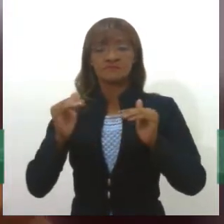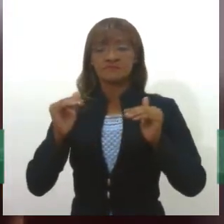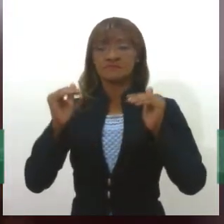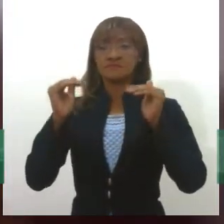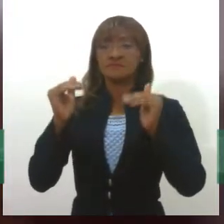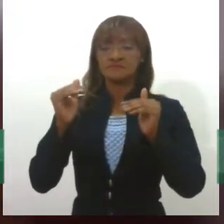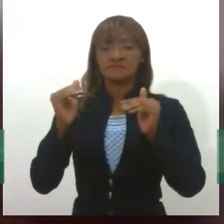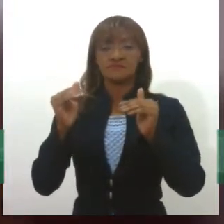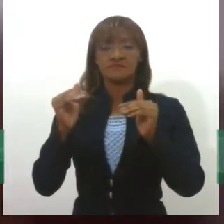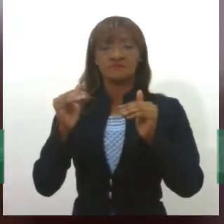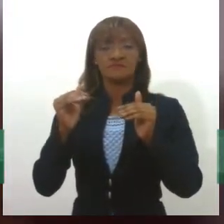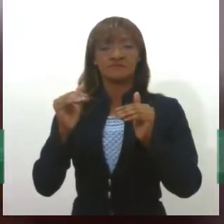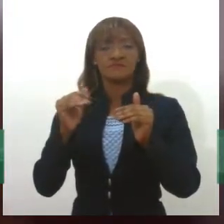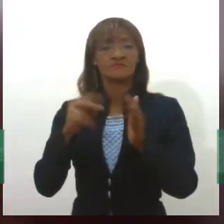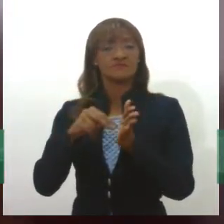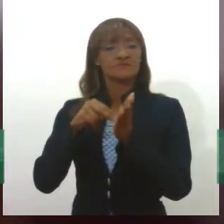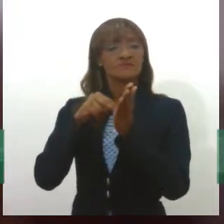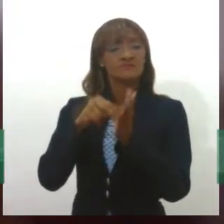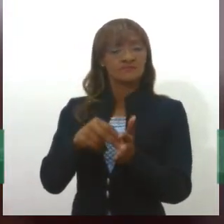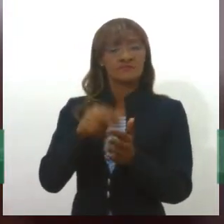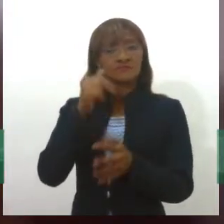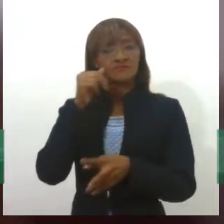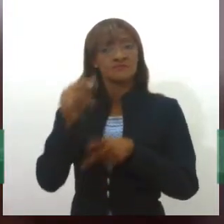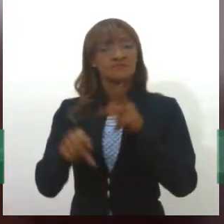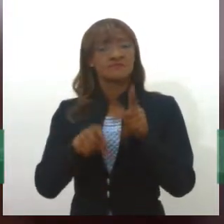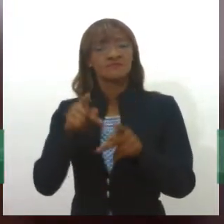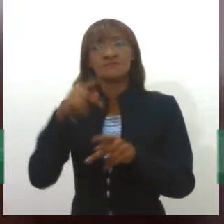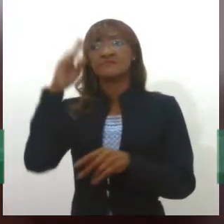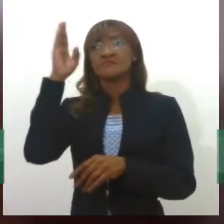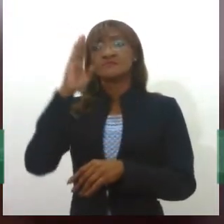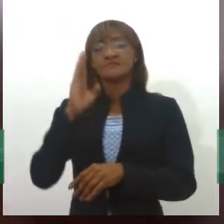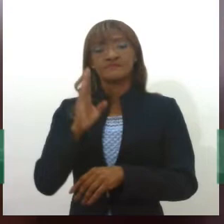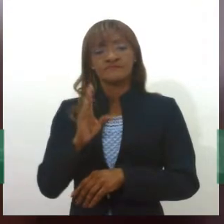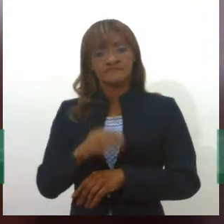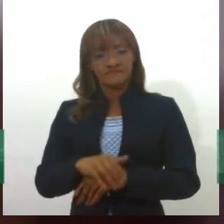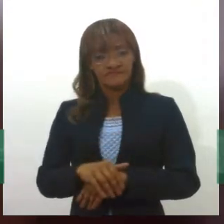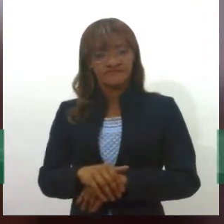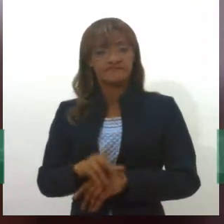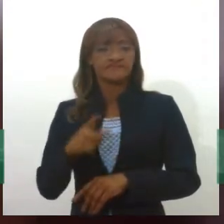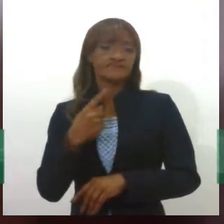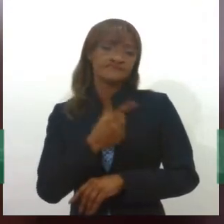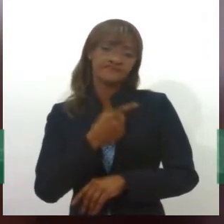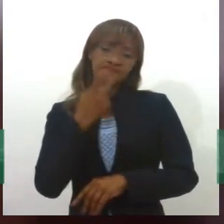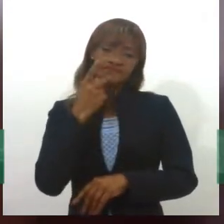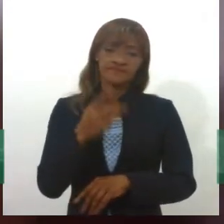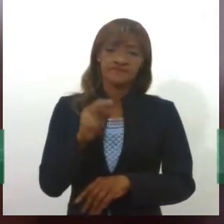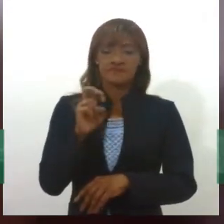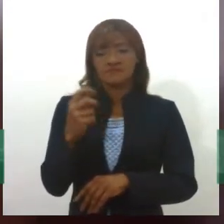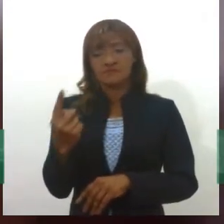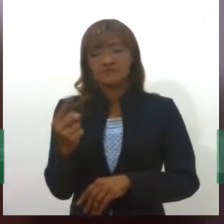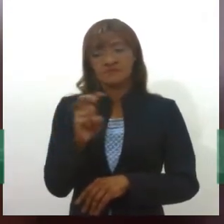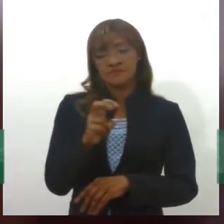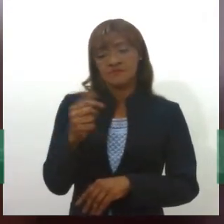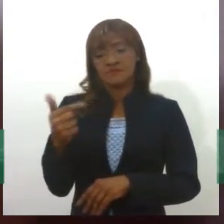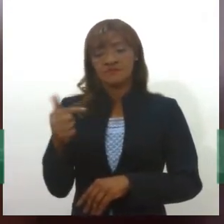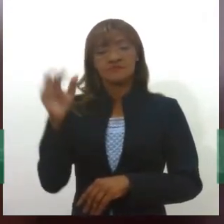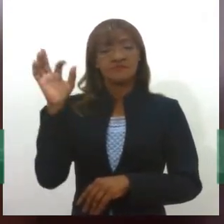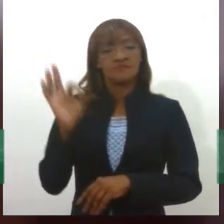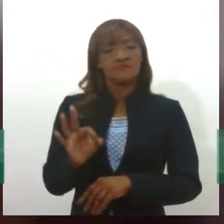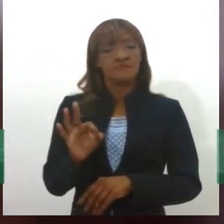feminina dentro da população brasileira, né? Então a gente está falando de 51%, 52% da